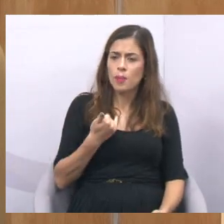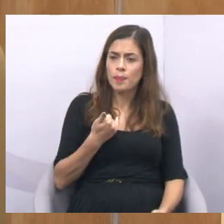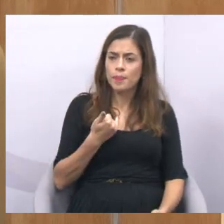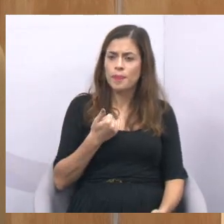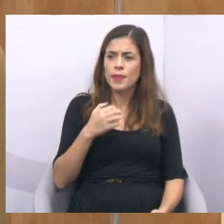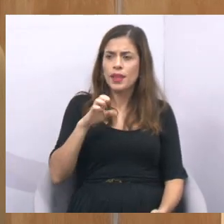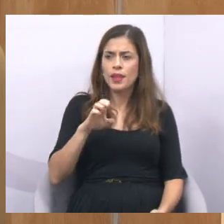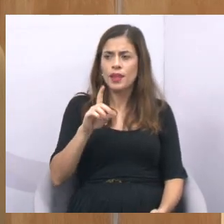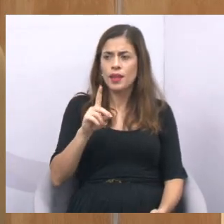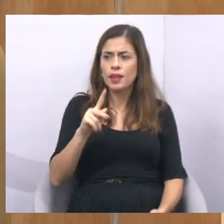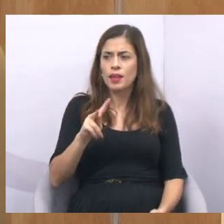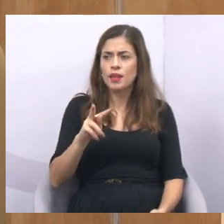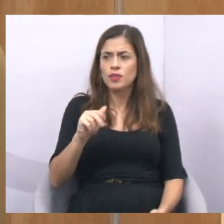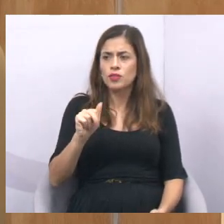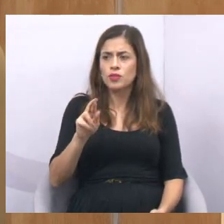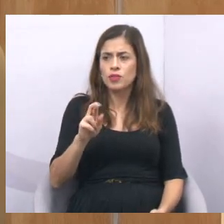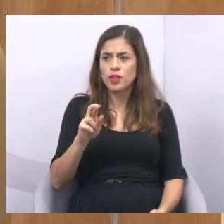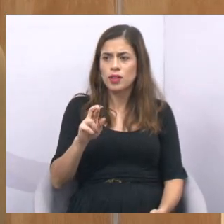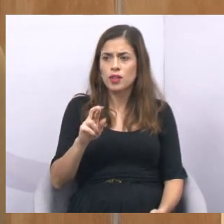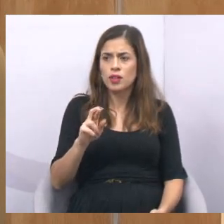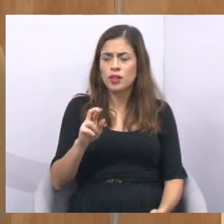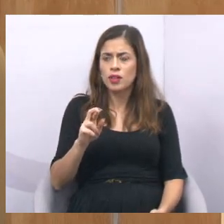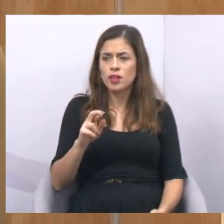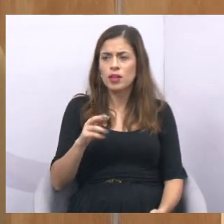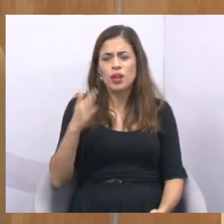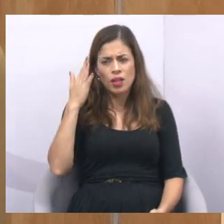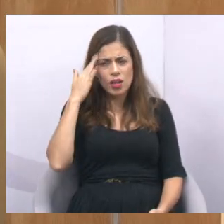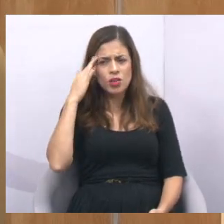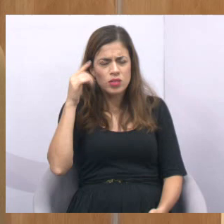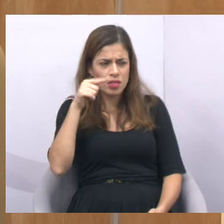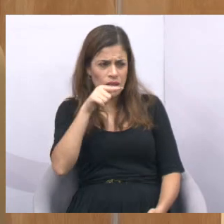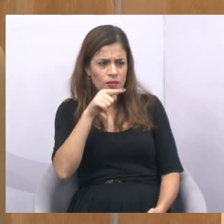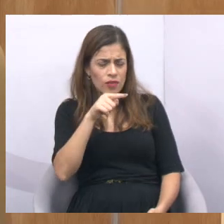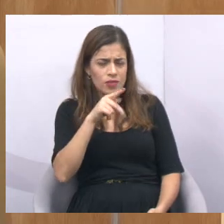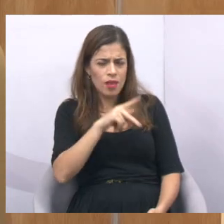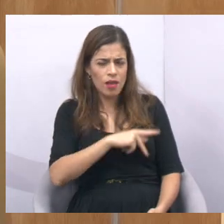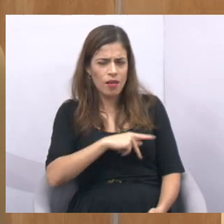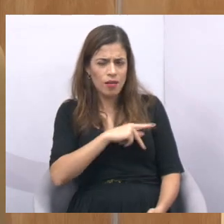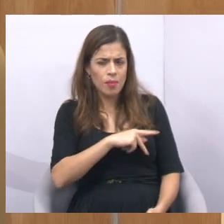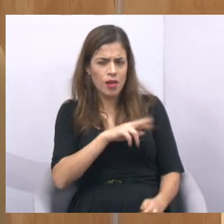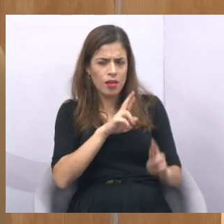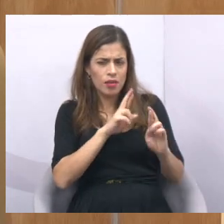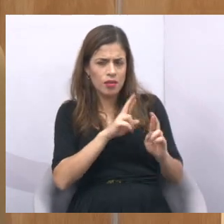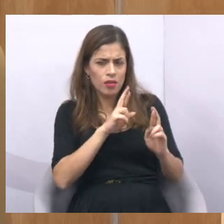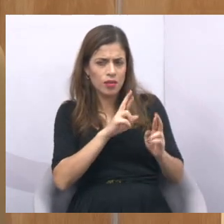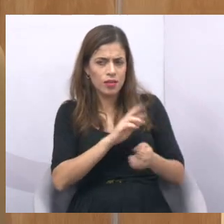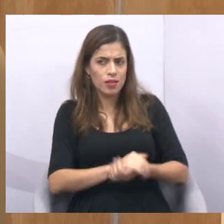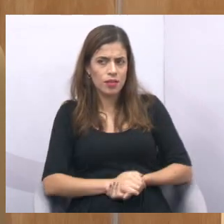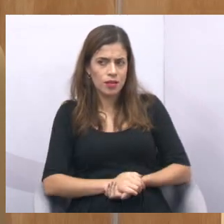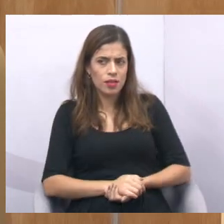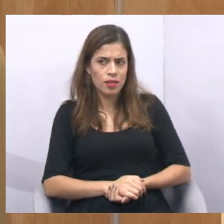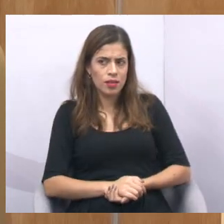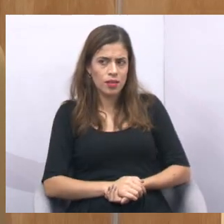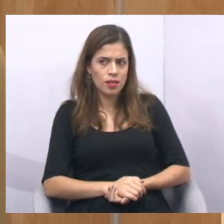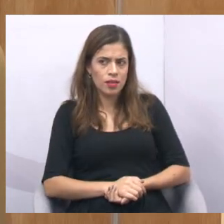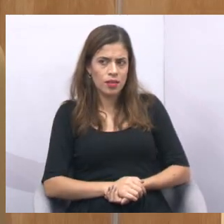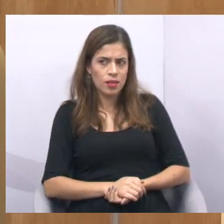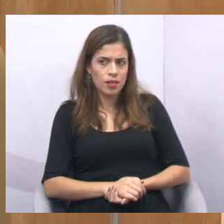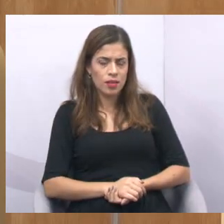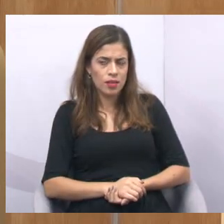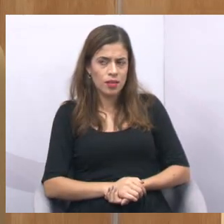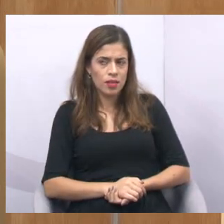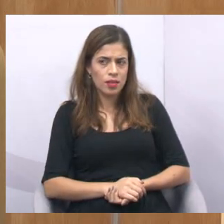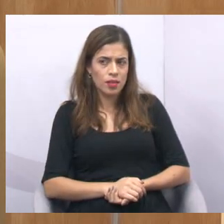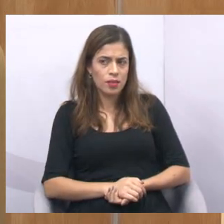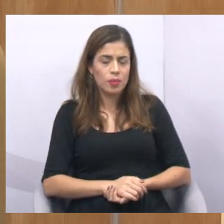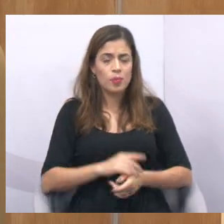eu sei que você é palmeirense. Eu falei, eu sei, eu tenho família italiana, eu seguiria que torcesse para quem? Eu falei, a minha família